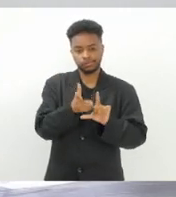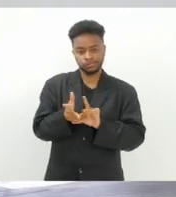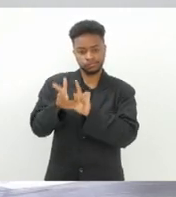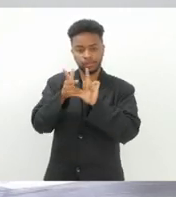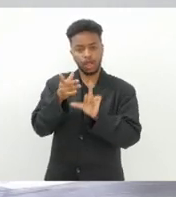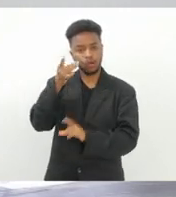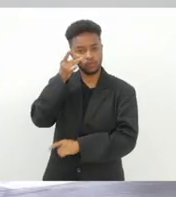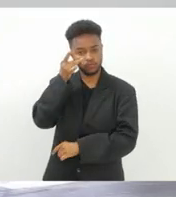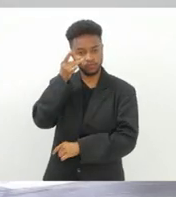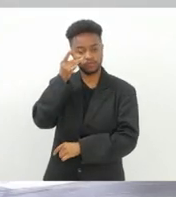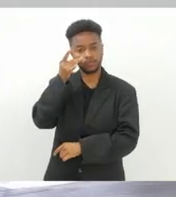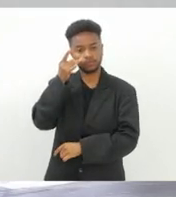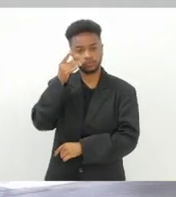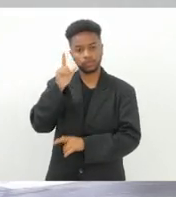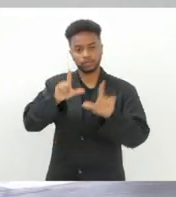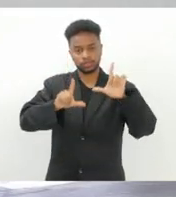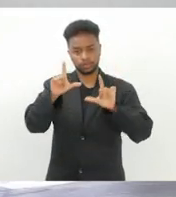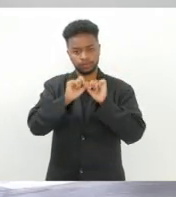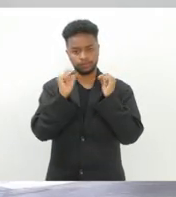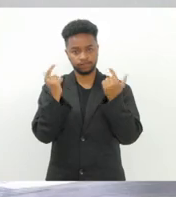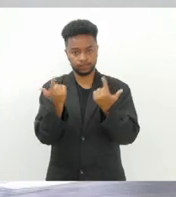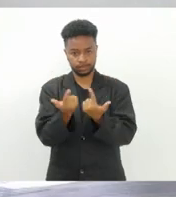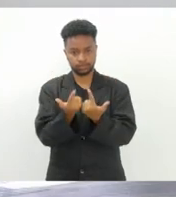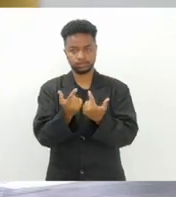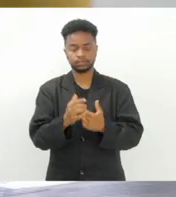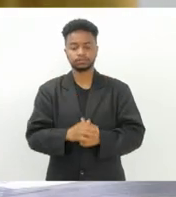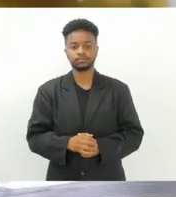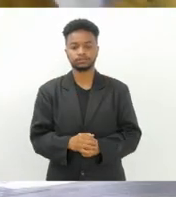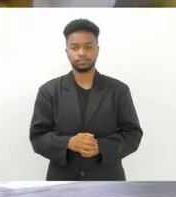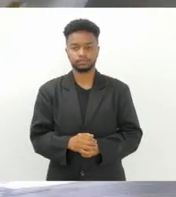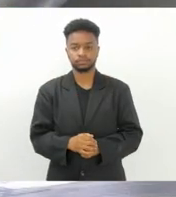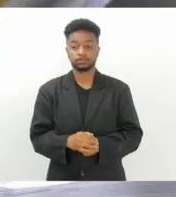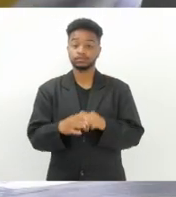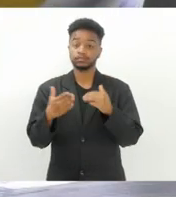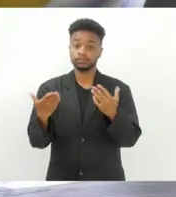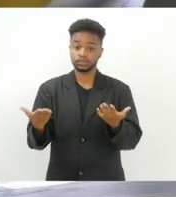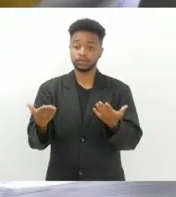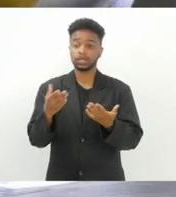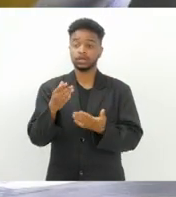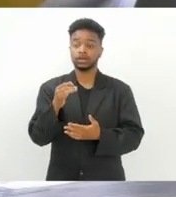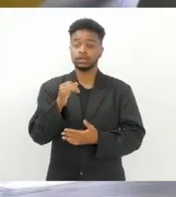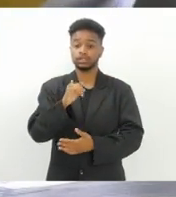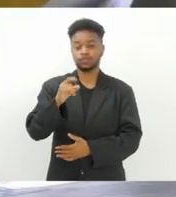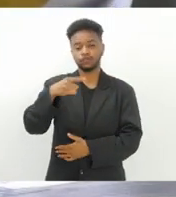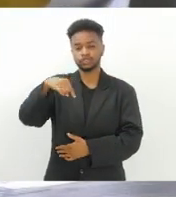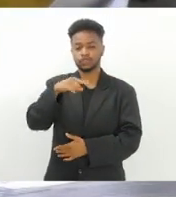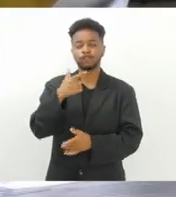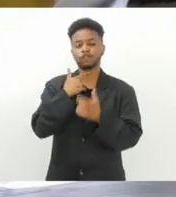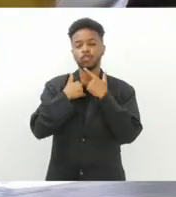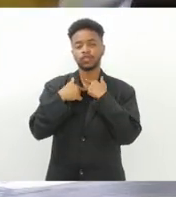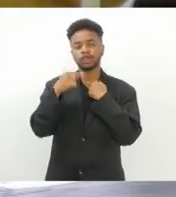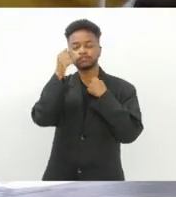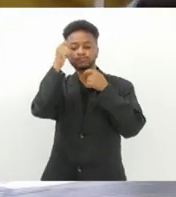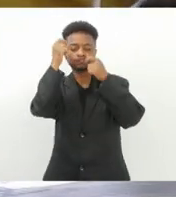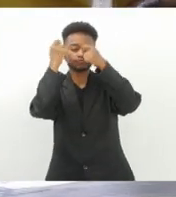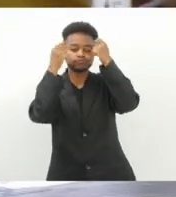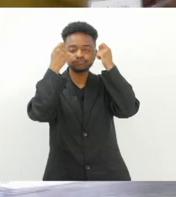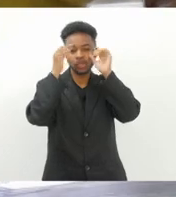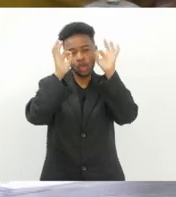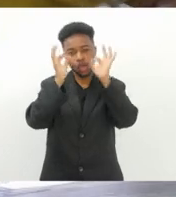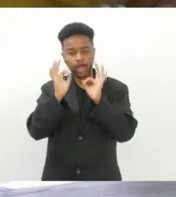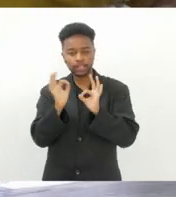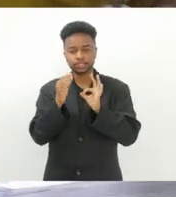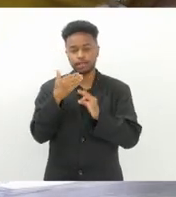transmitido ao vivo pela TV Alerge. Assim que quem quiser pentear as sobrancelhas para ficar melhor na fita,